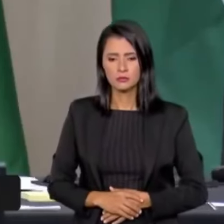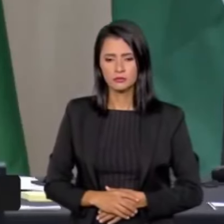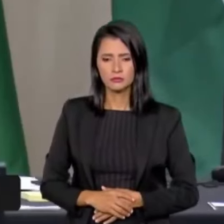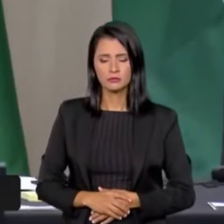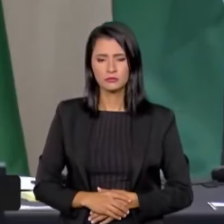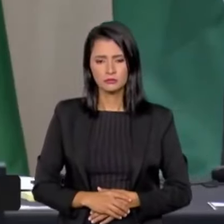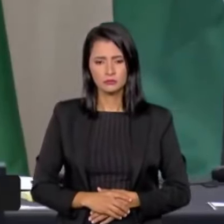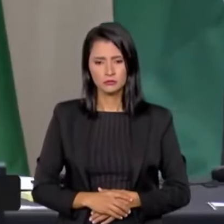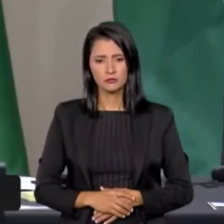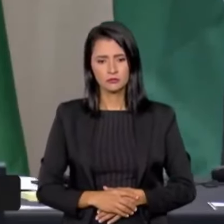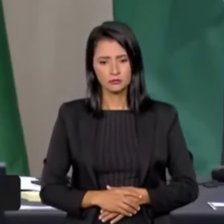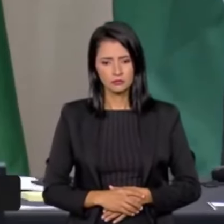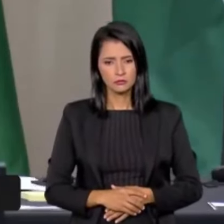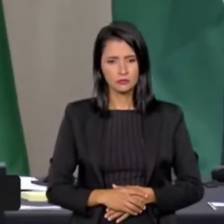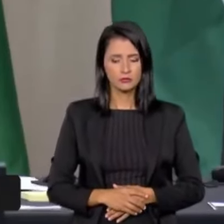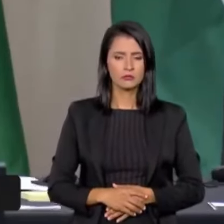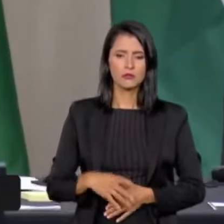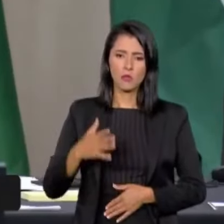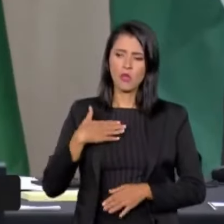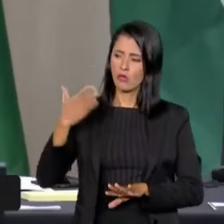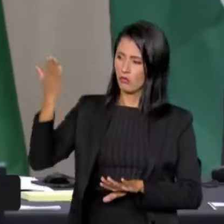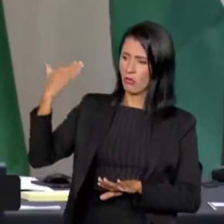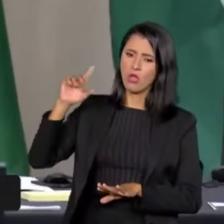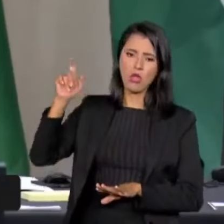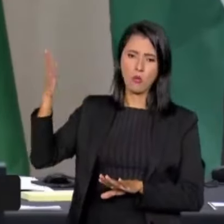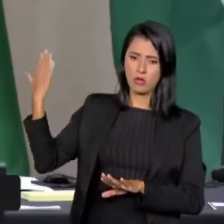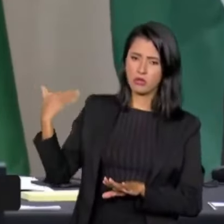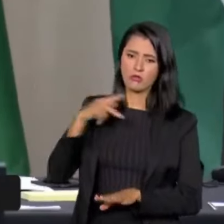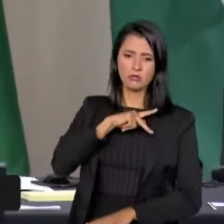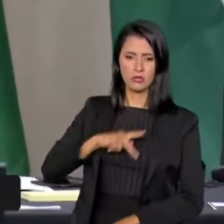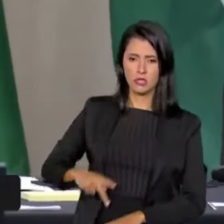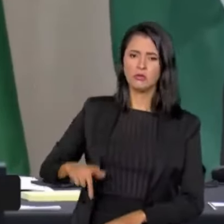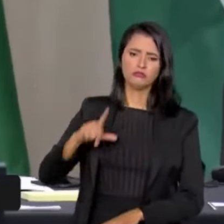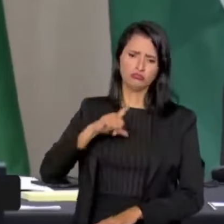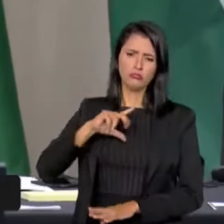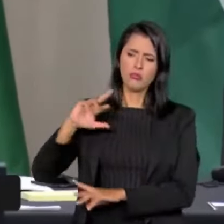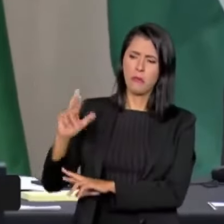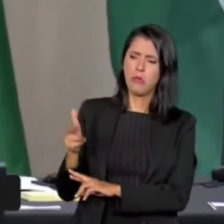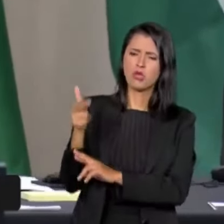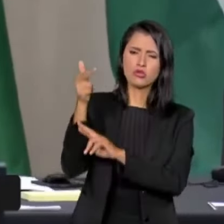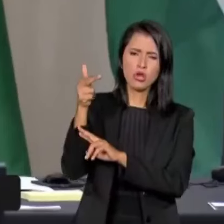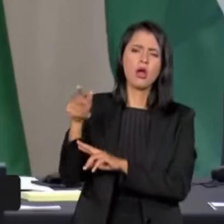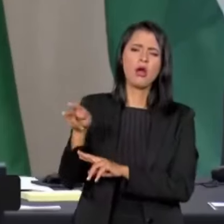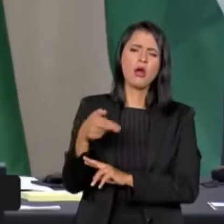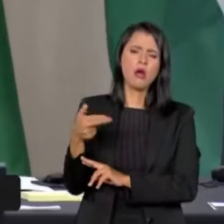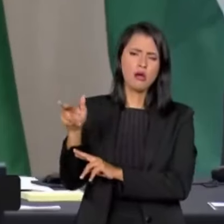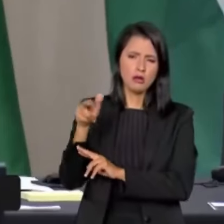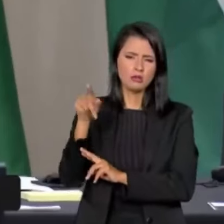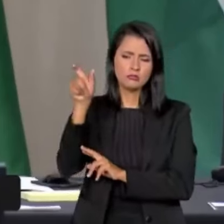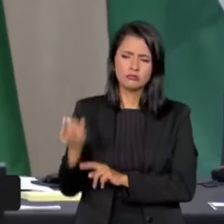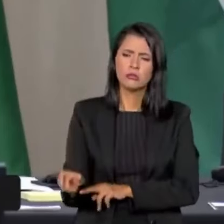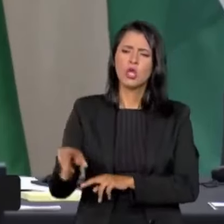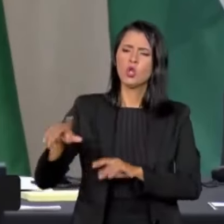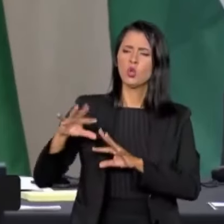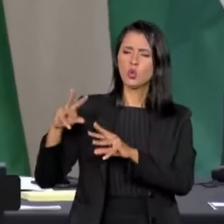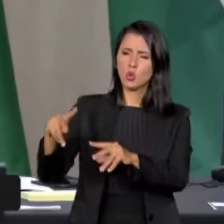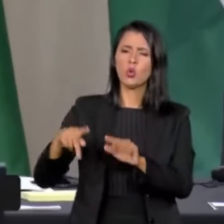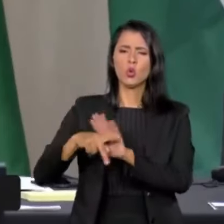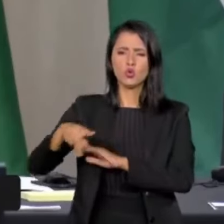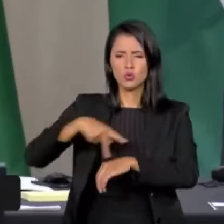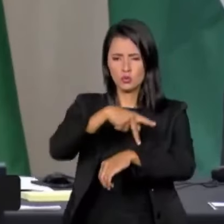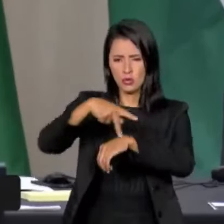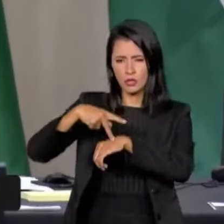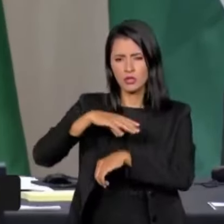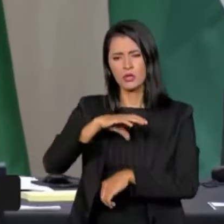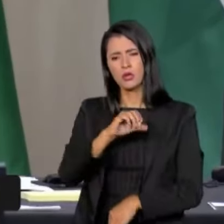and relevant. Em meus mandatos anteriores, chegamos a ter embaixadas residentes em todos os países da Caricom. In my